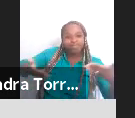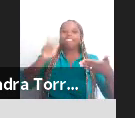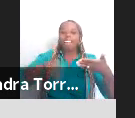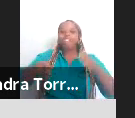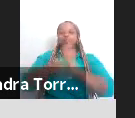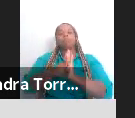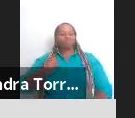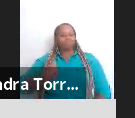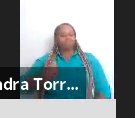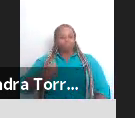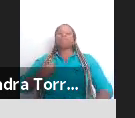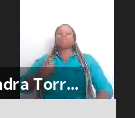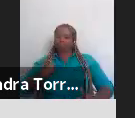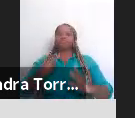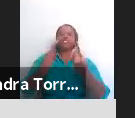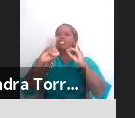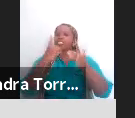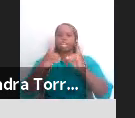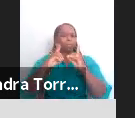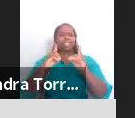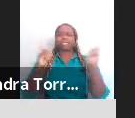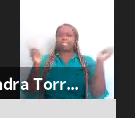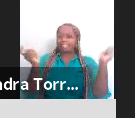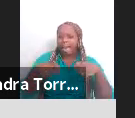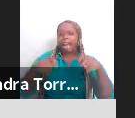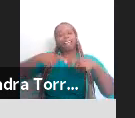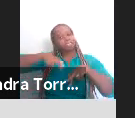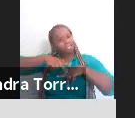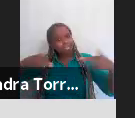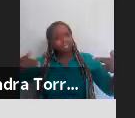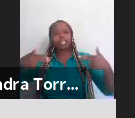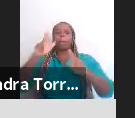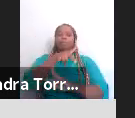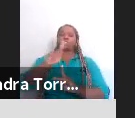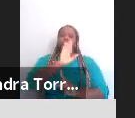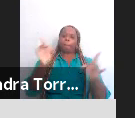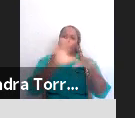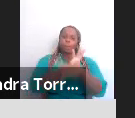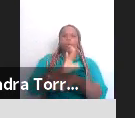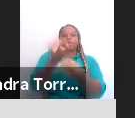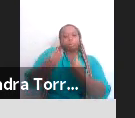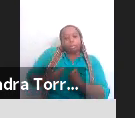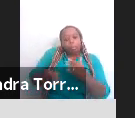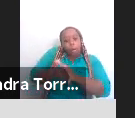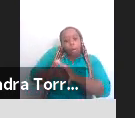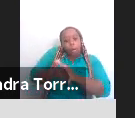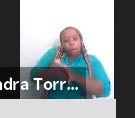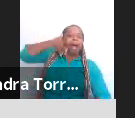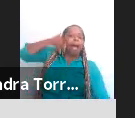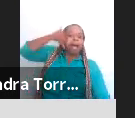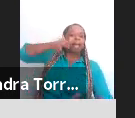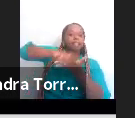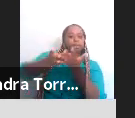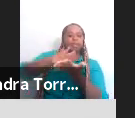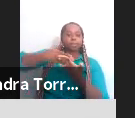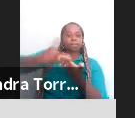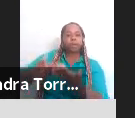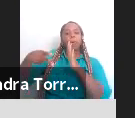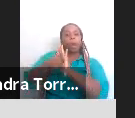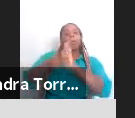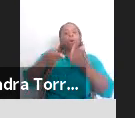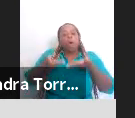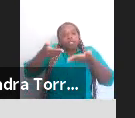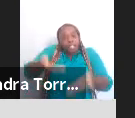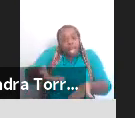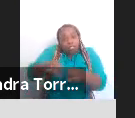a dinâmica incrivelmente funciona. E tem professores que já vieram dar palestras ou já foram tradutores convidados que, por sua vez, fazem